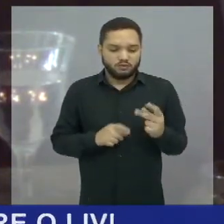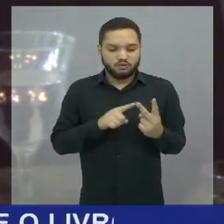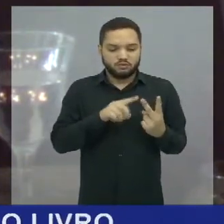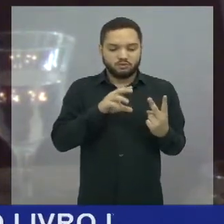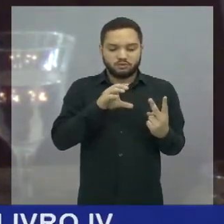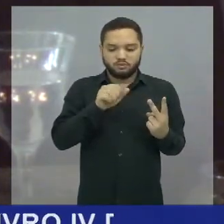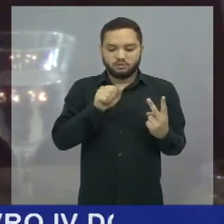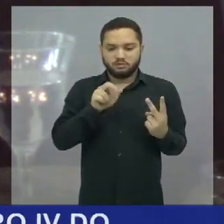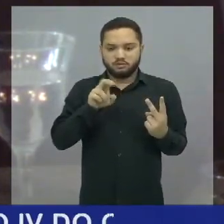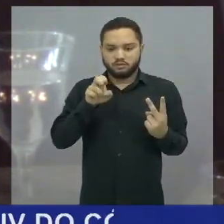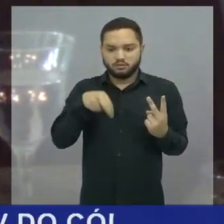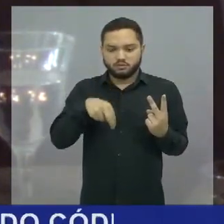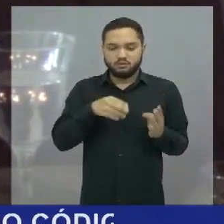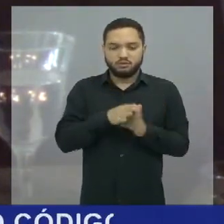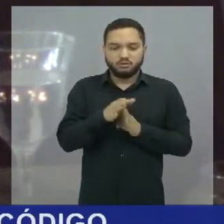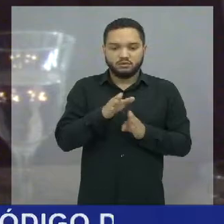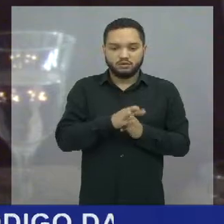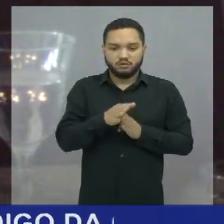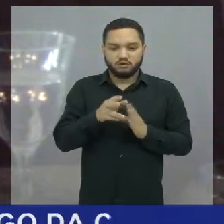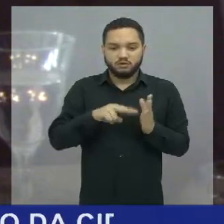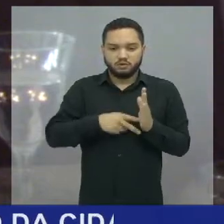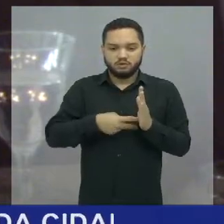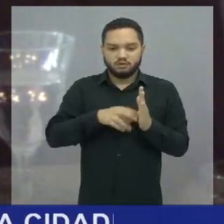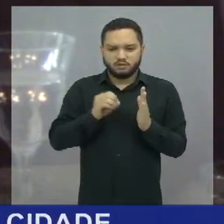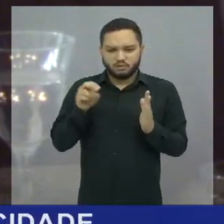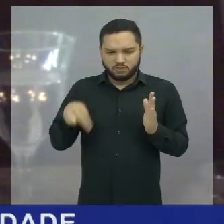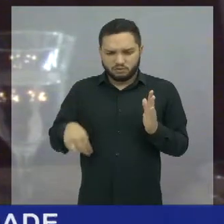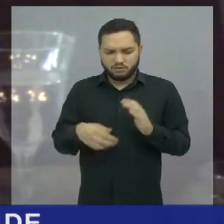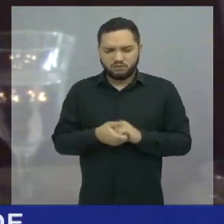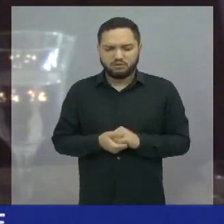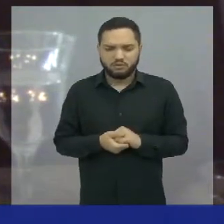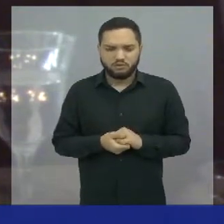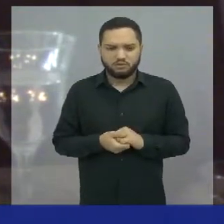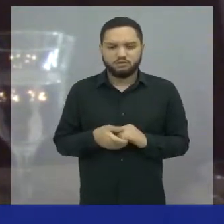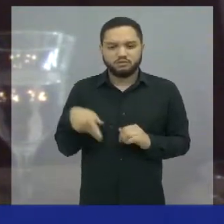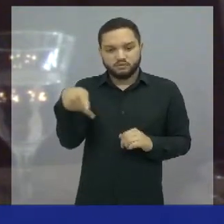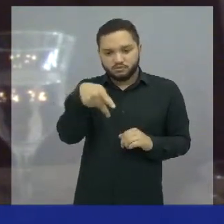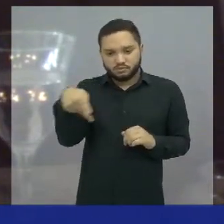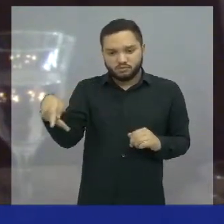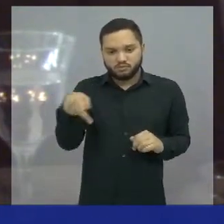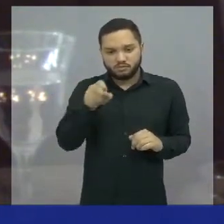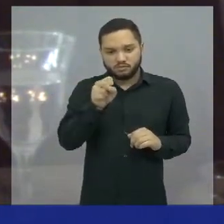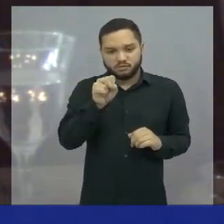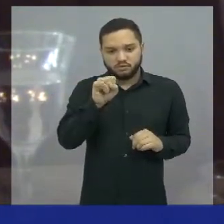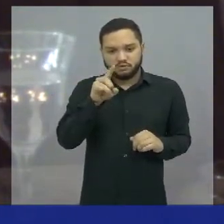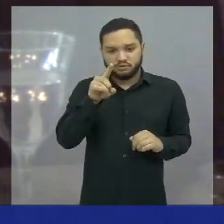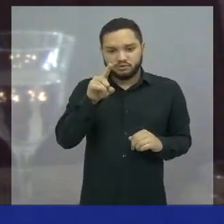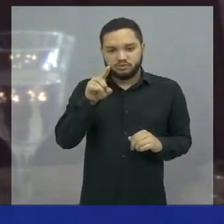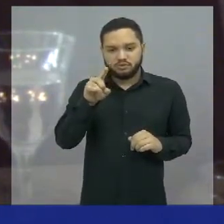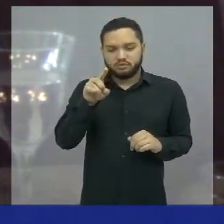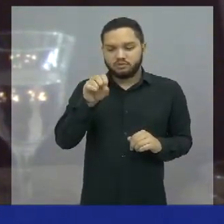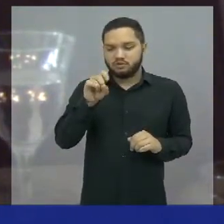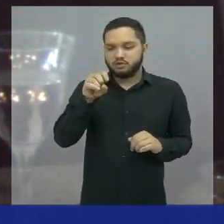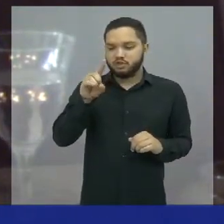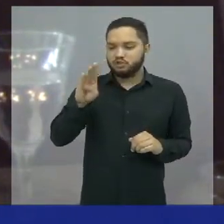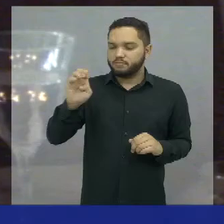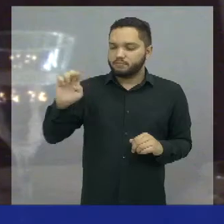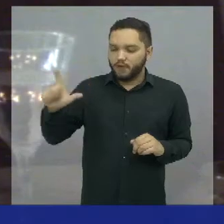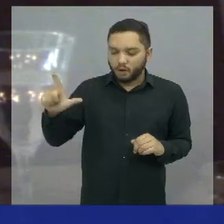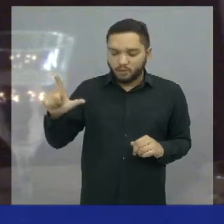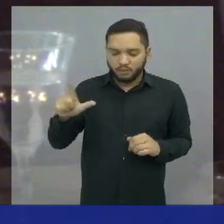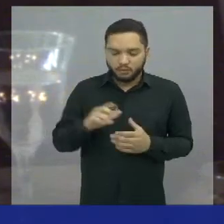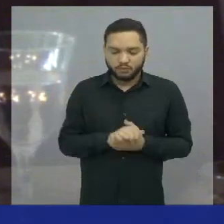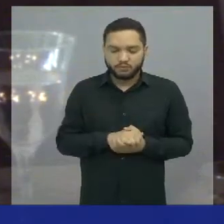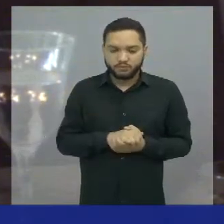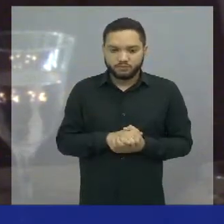Karen, assessoras do Sinduscom, do senhor Augusto Freire, presidente do Sindibel, Sindicato da Beleza do Estado do Ceará,